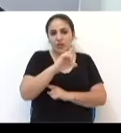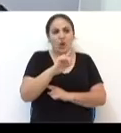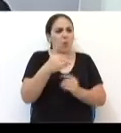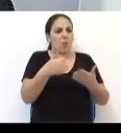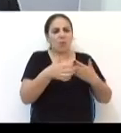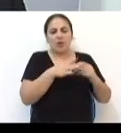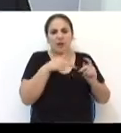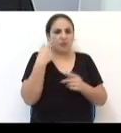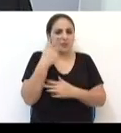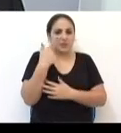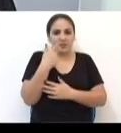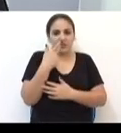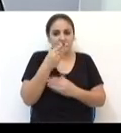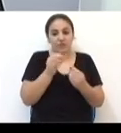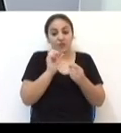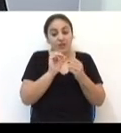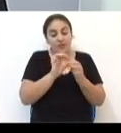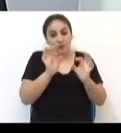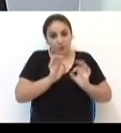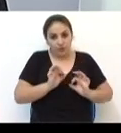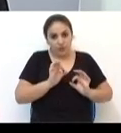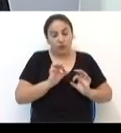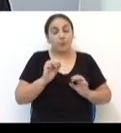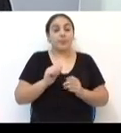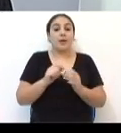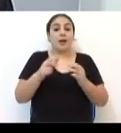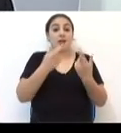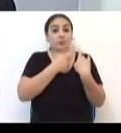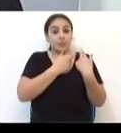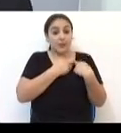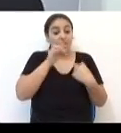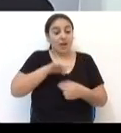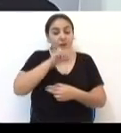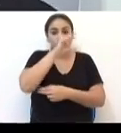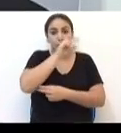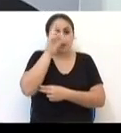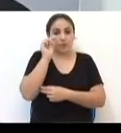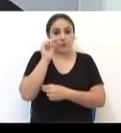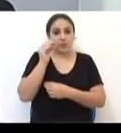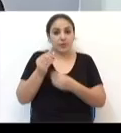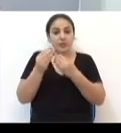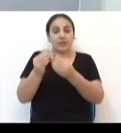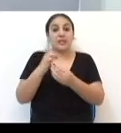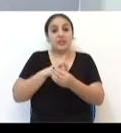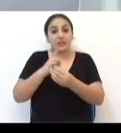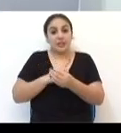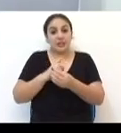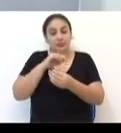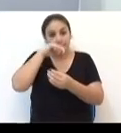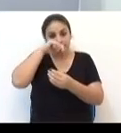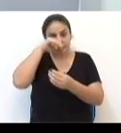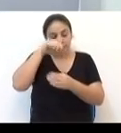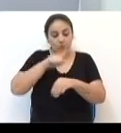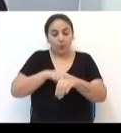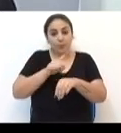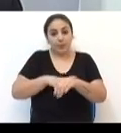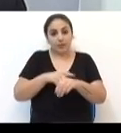encaminhar um projeto desse. É um projeto encaminhado pelo Executivo para que haja um aumento compatível a